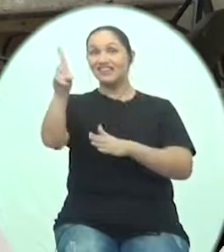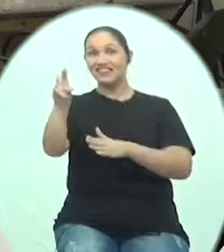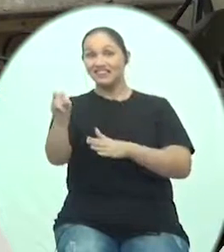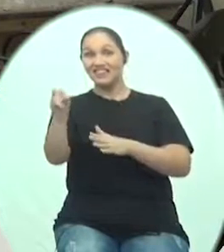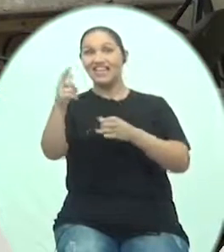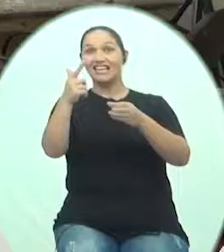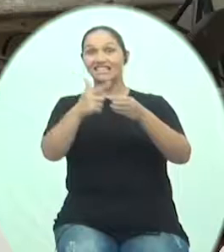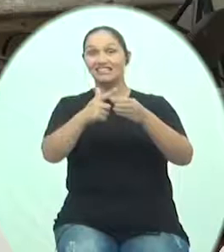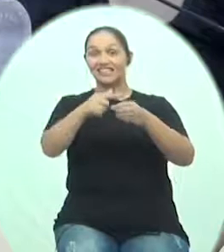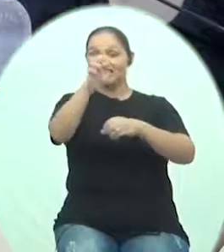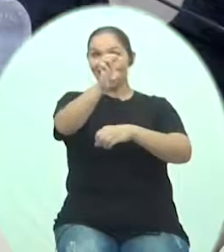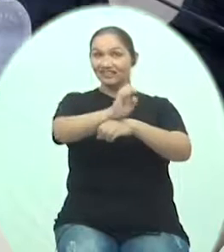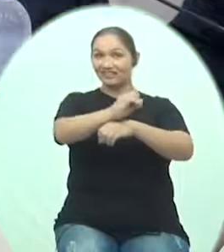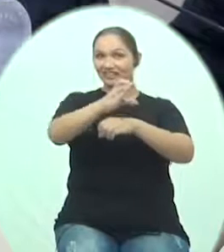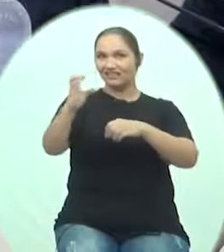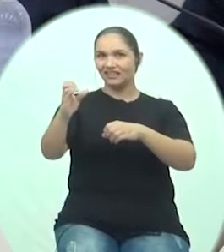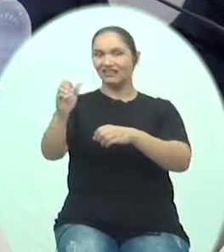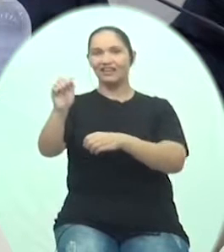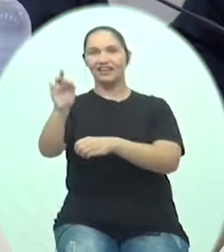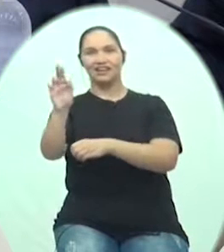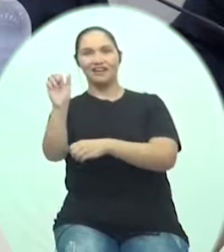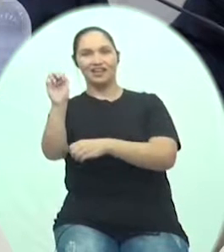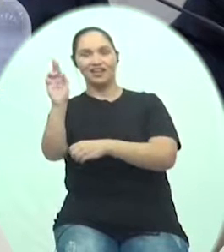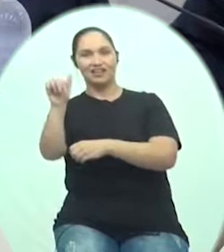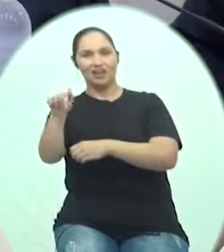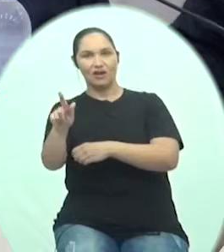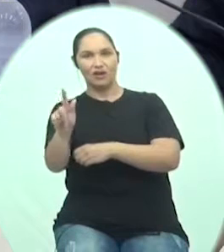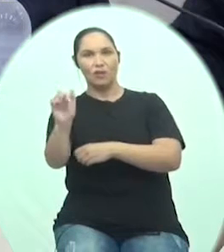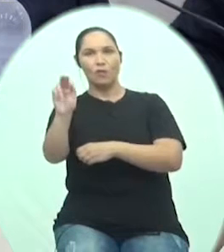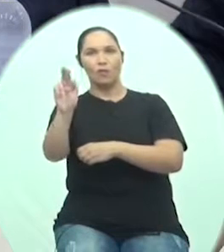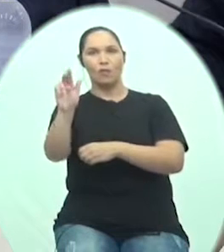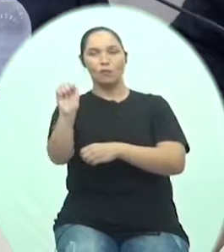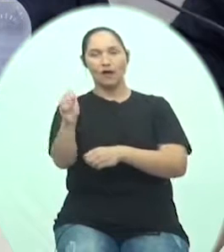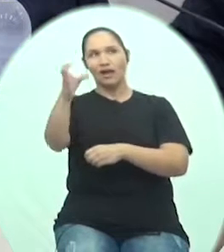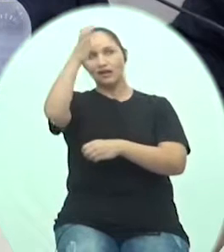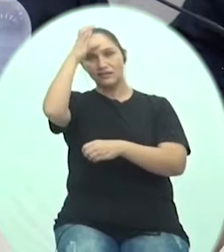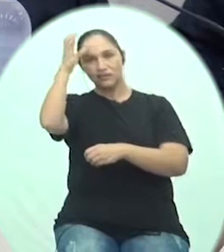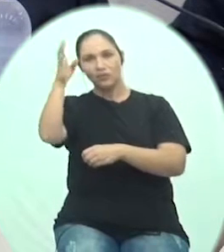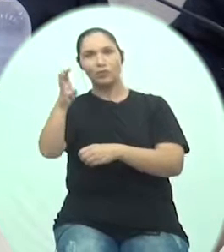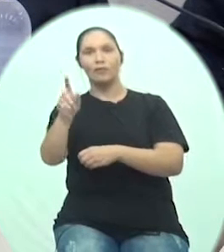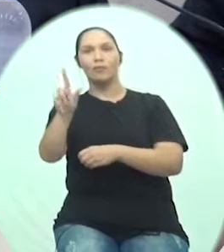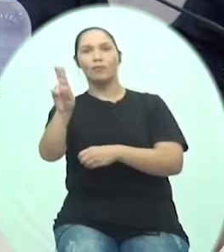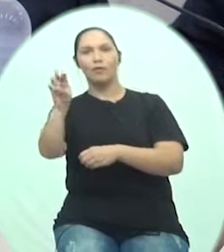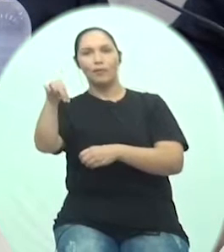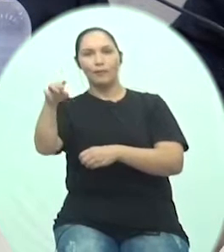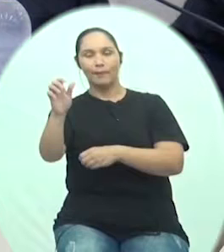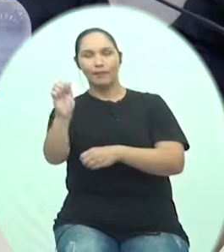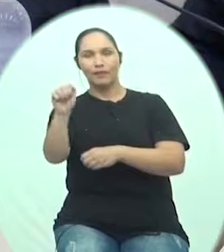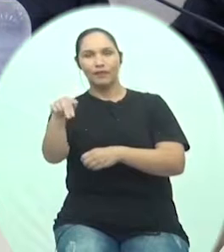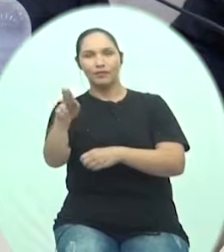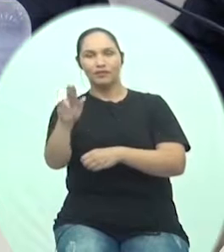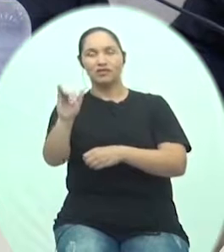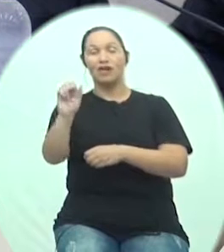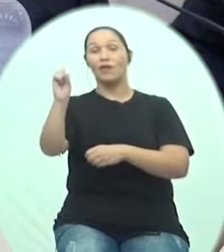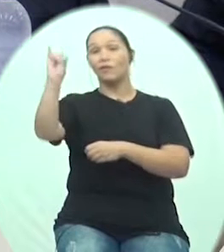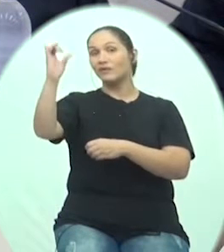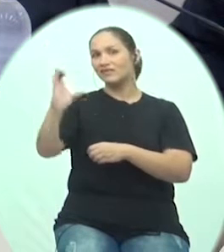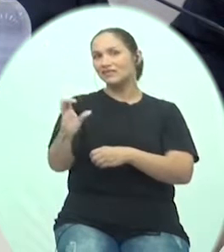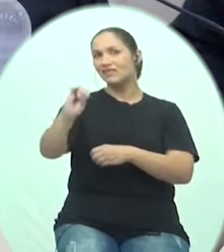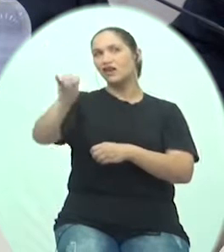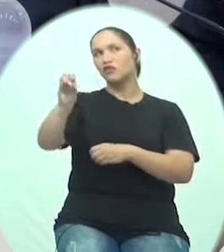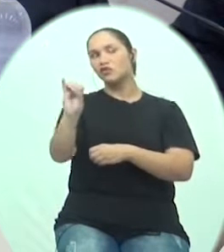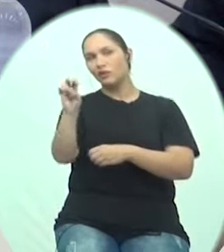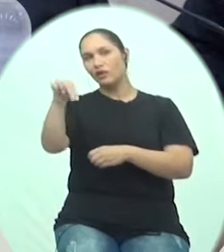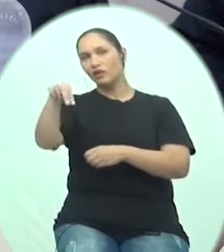catarinenses Araranguá Blumenau crisiuma e Sara Jaraguá do Sul Joinville